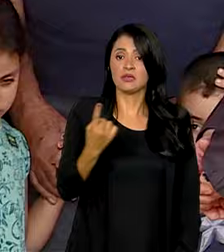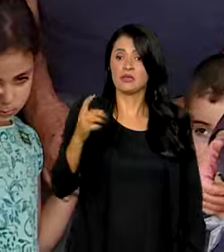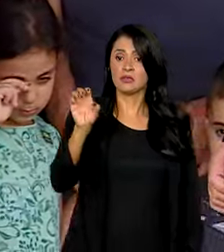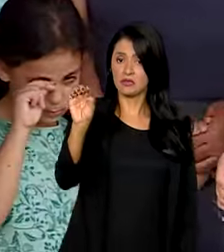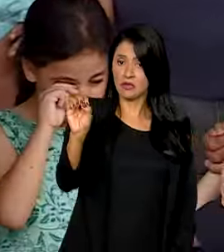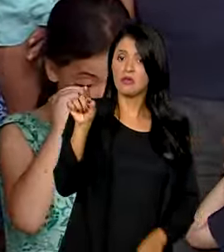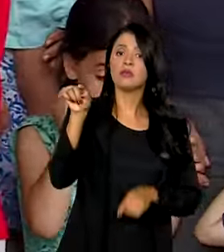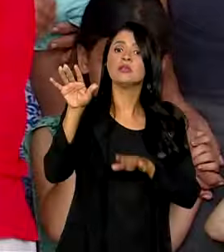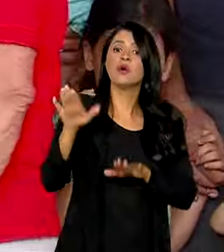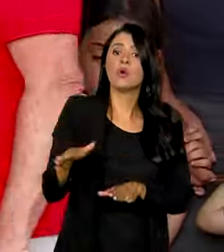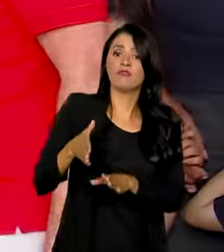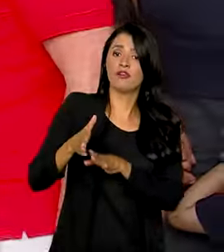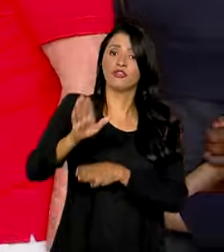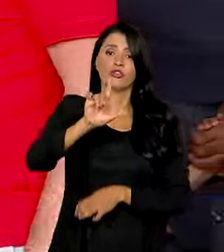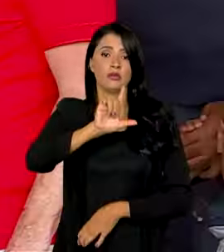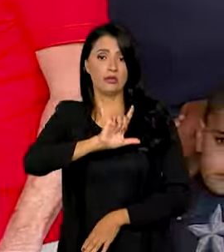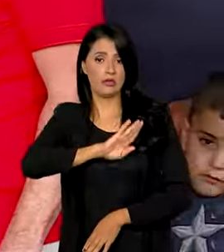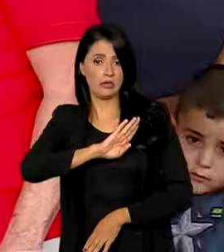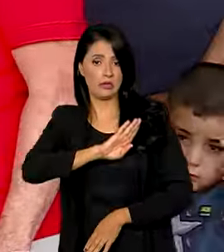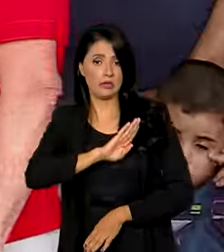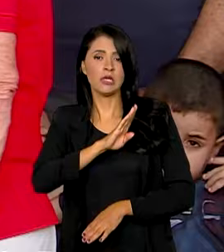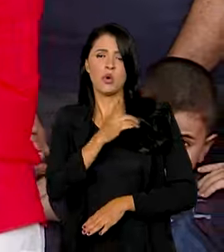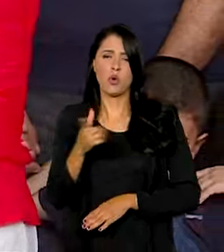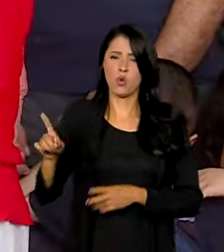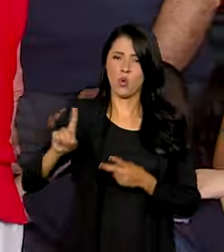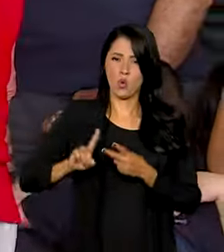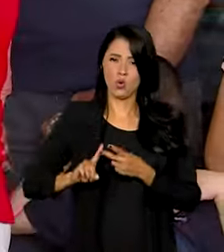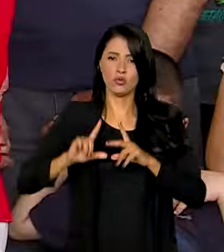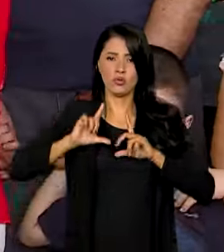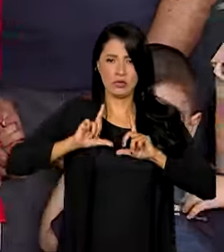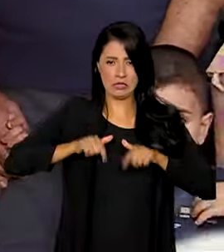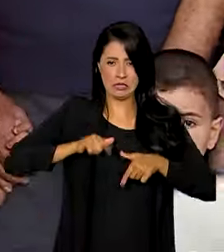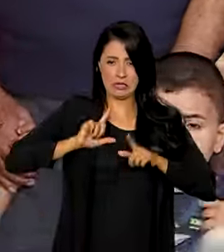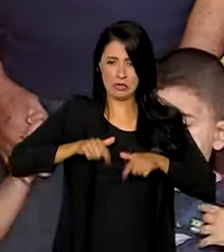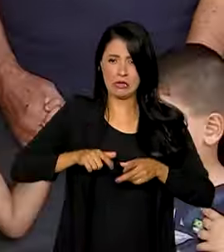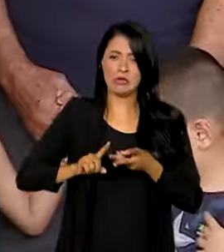estavam na faixa de Gaza, o restante em Israel e na Cisjordânia.